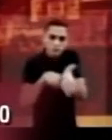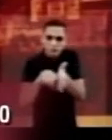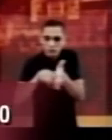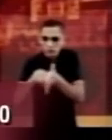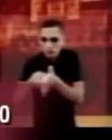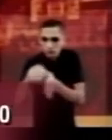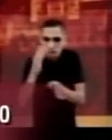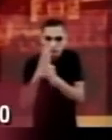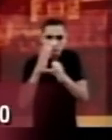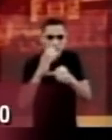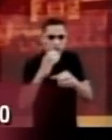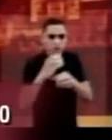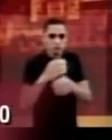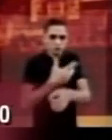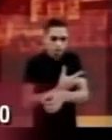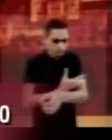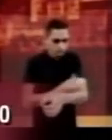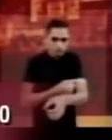chegar aqui